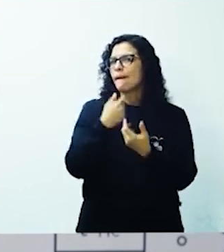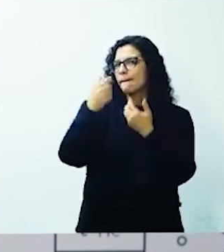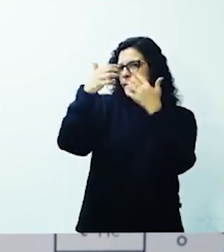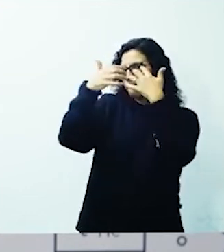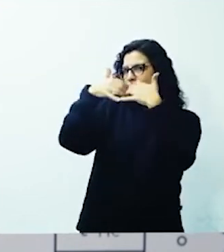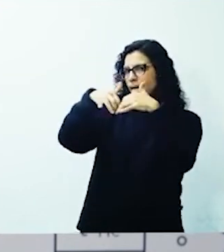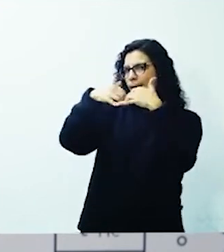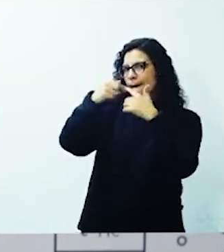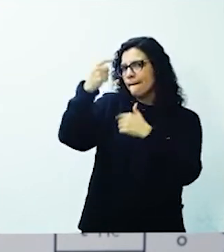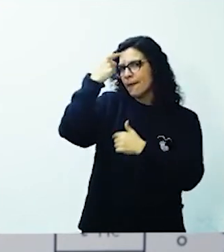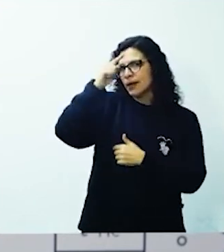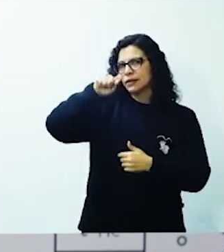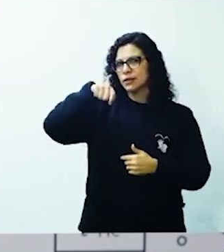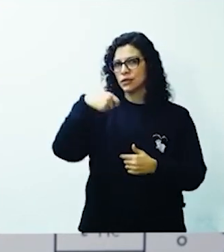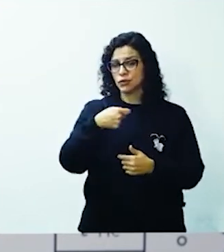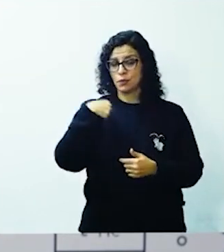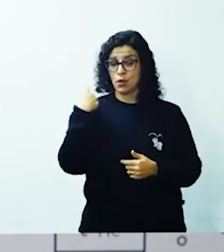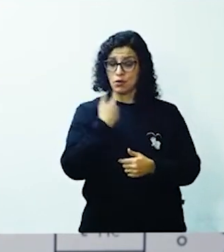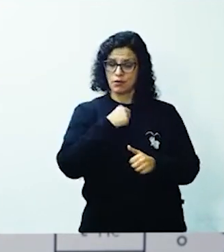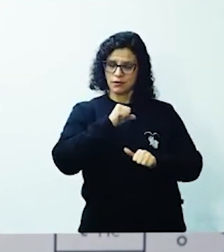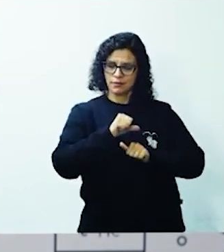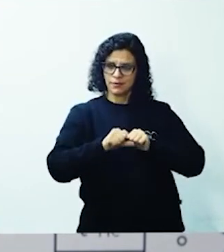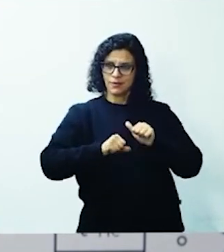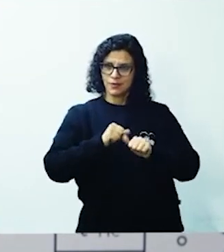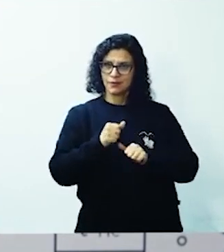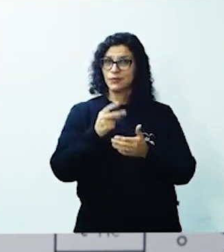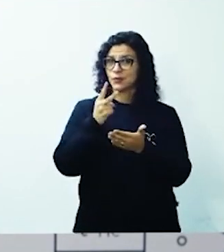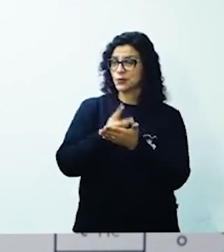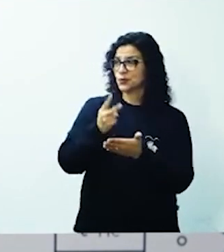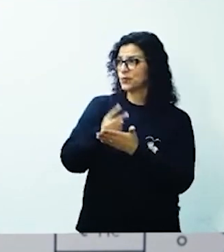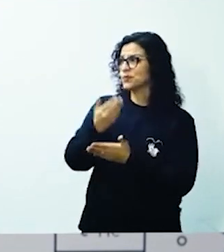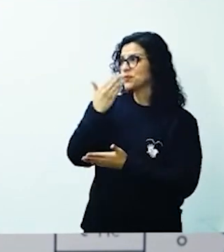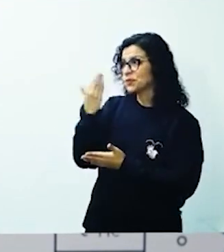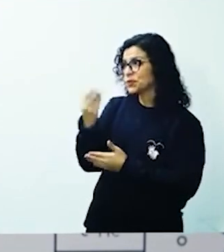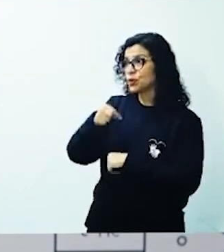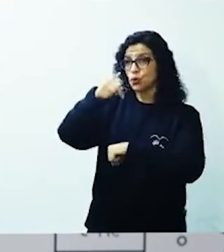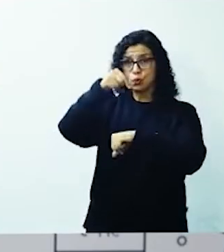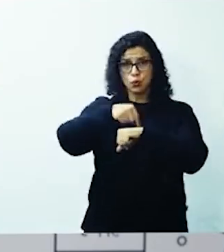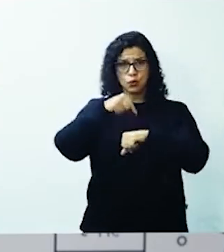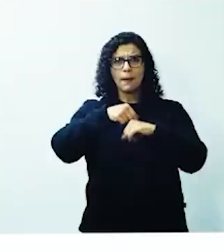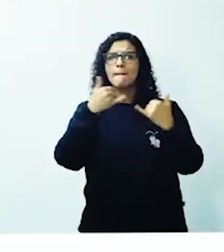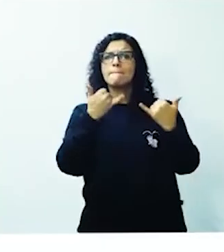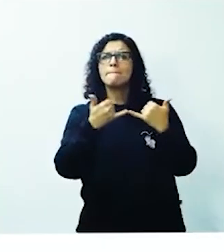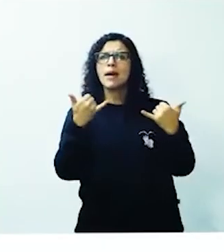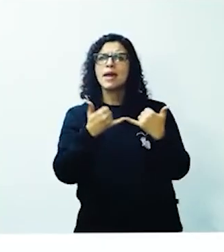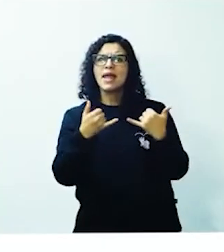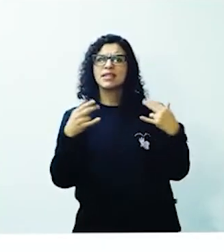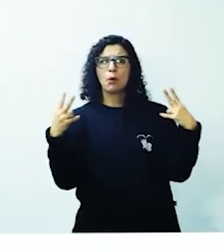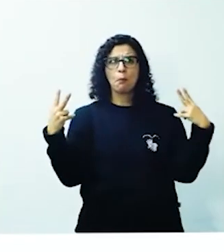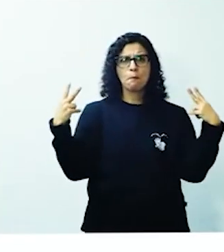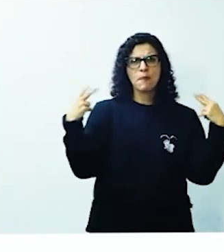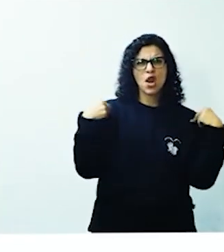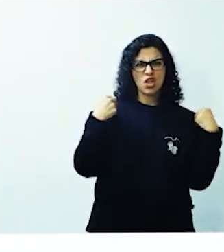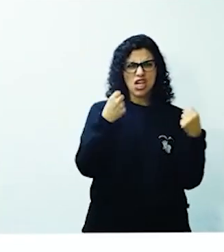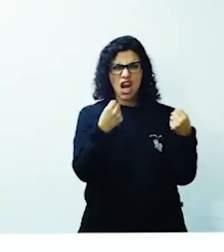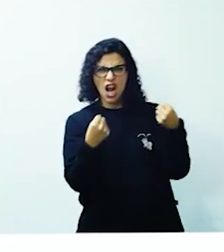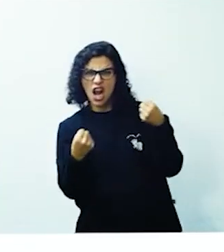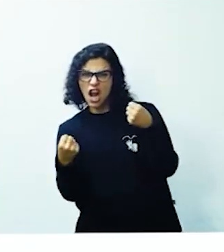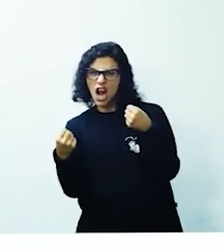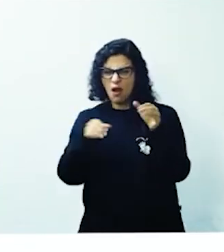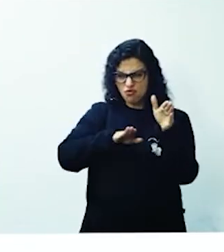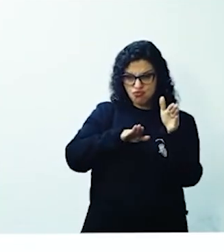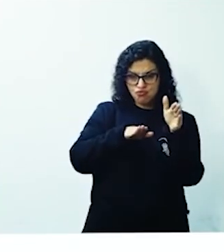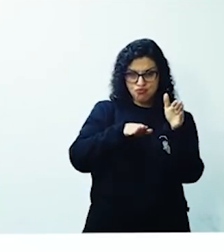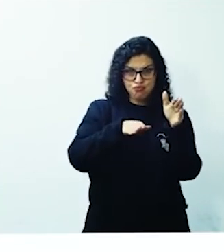refletir sobre a questão da mudança. Continuando, o tempo é um piloto louco que gosta de